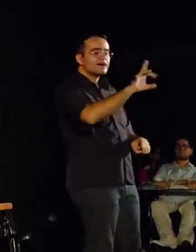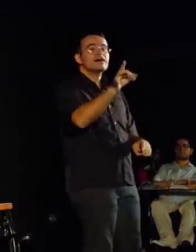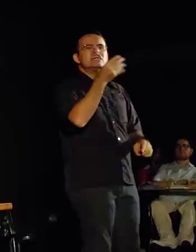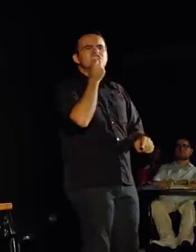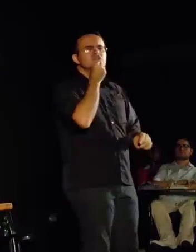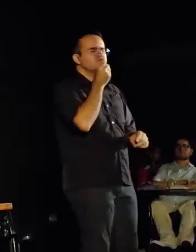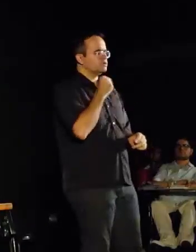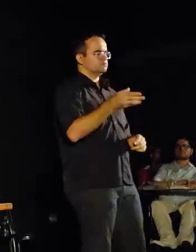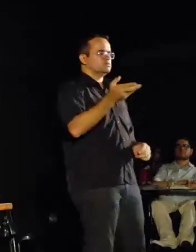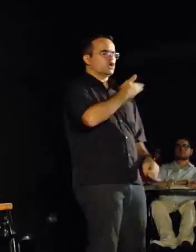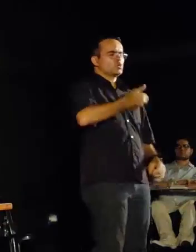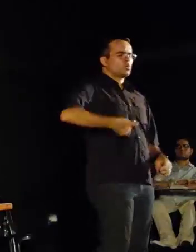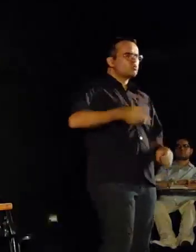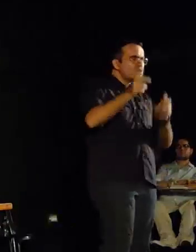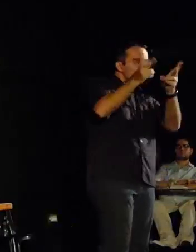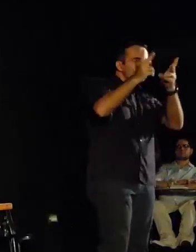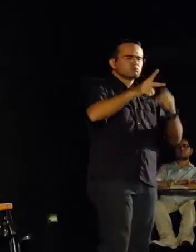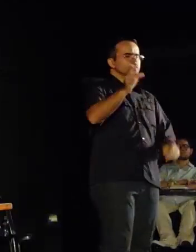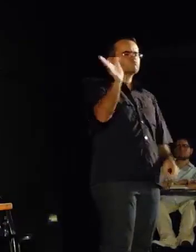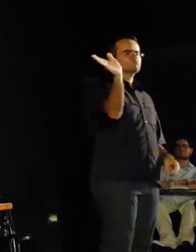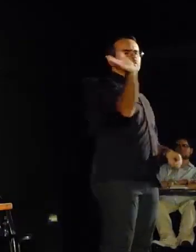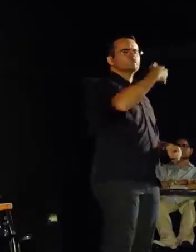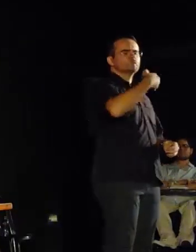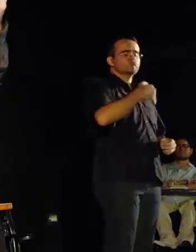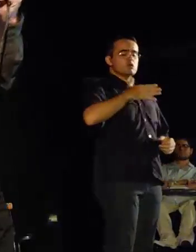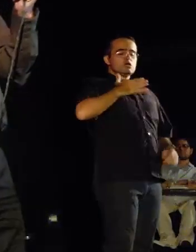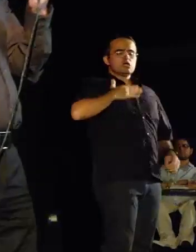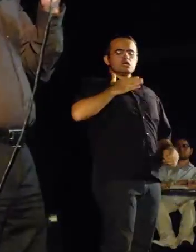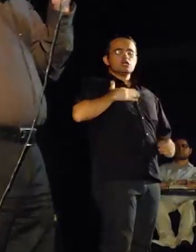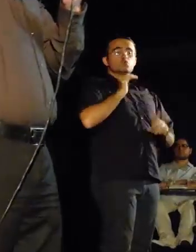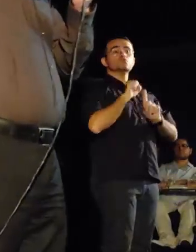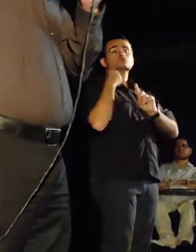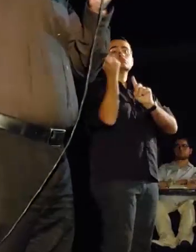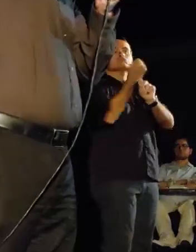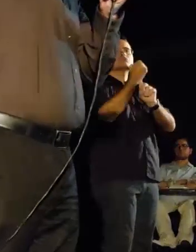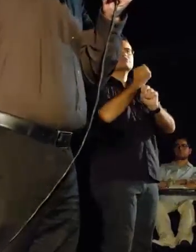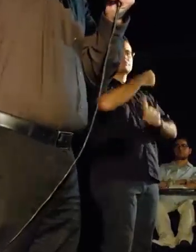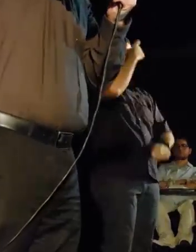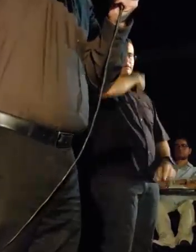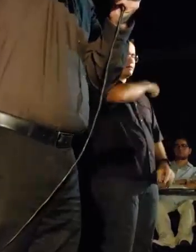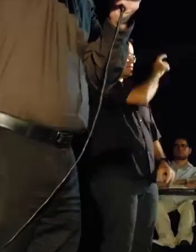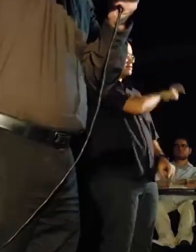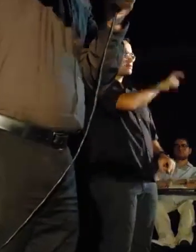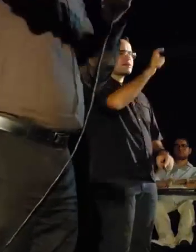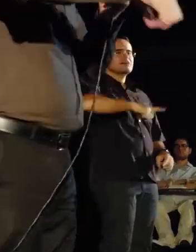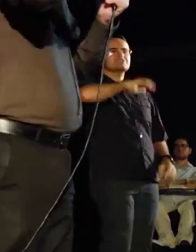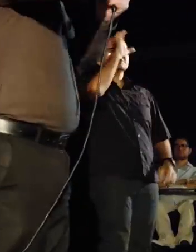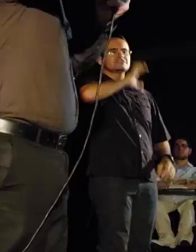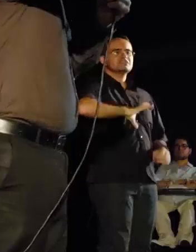agora nós decidimos, elas transferem todo esse poder